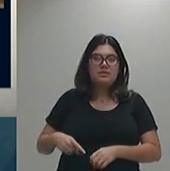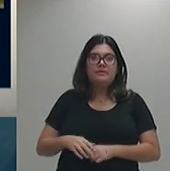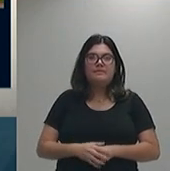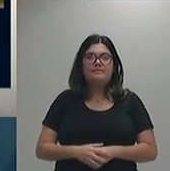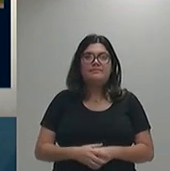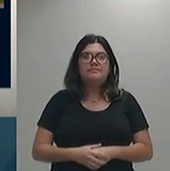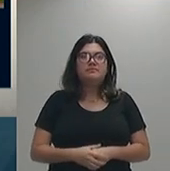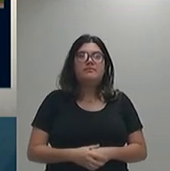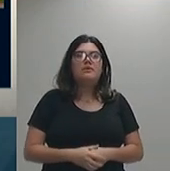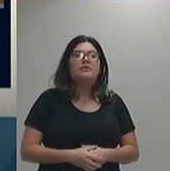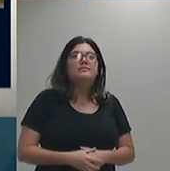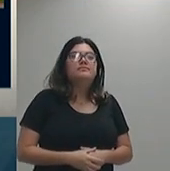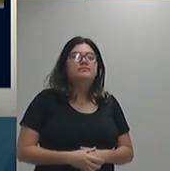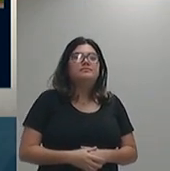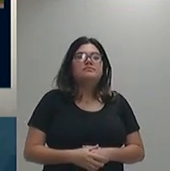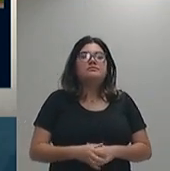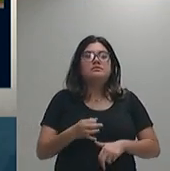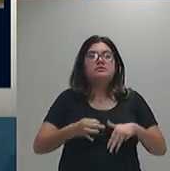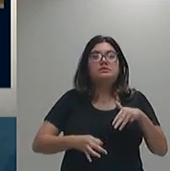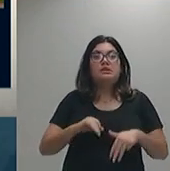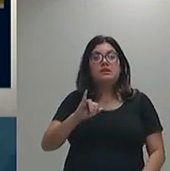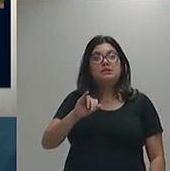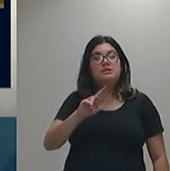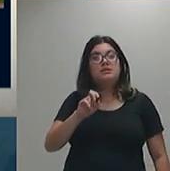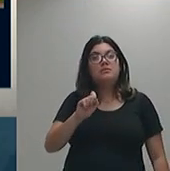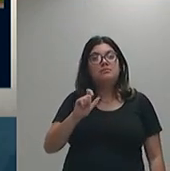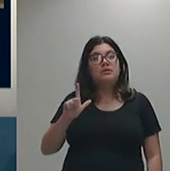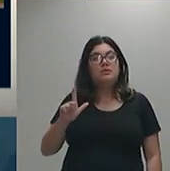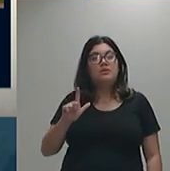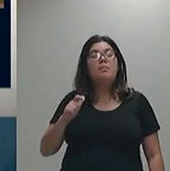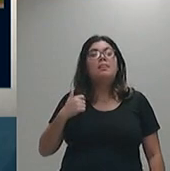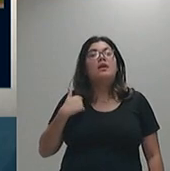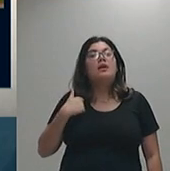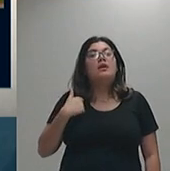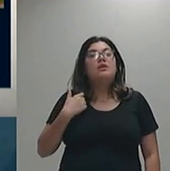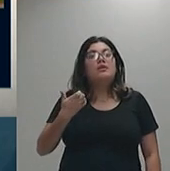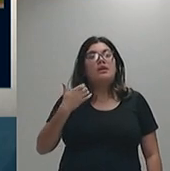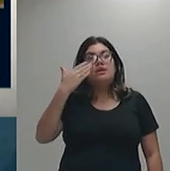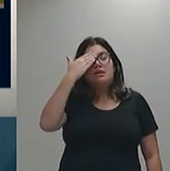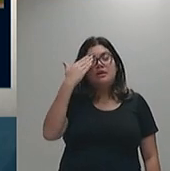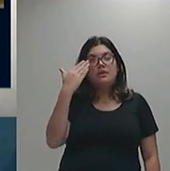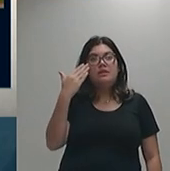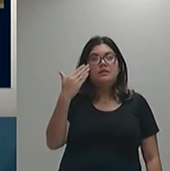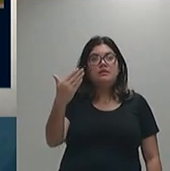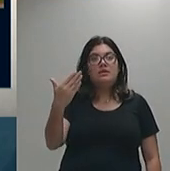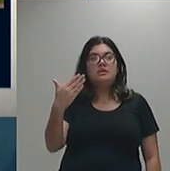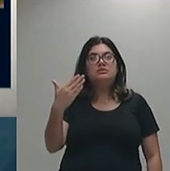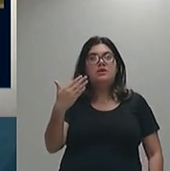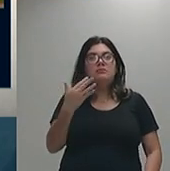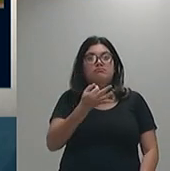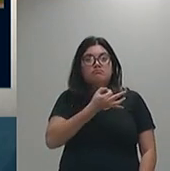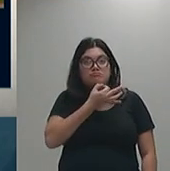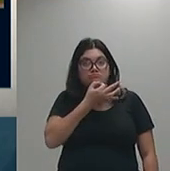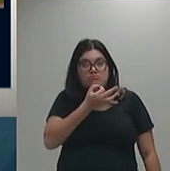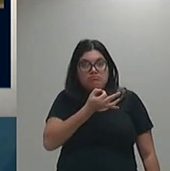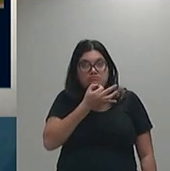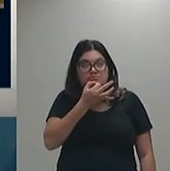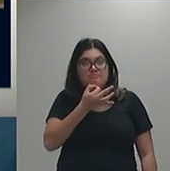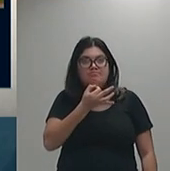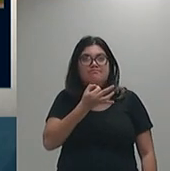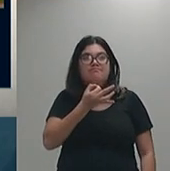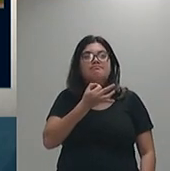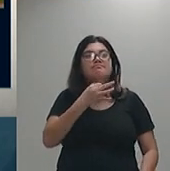amido Isabel eu gostaria de agradecer a observação arguta